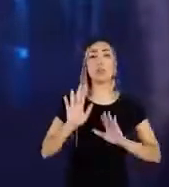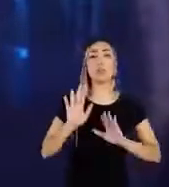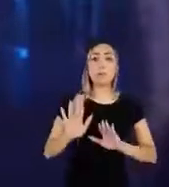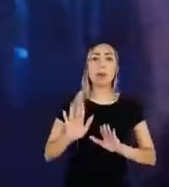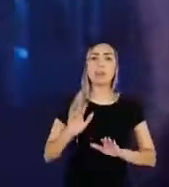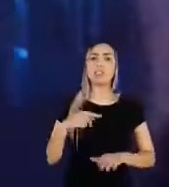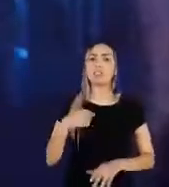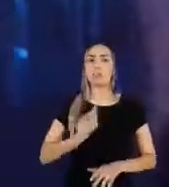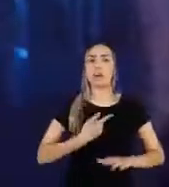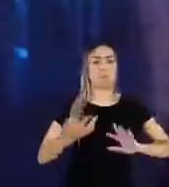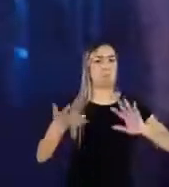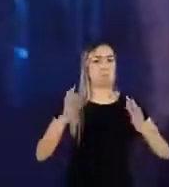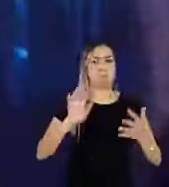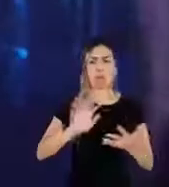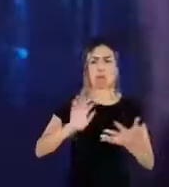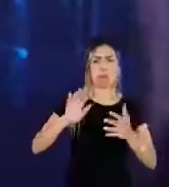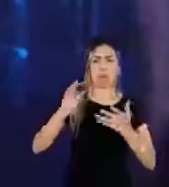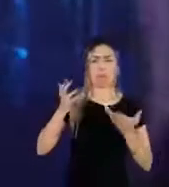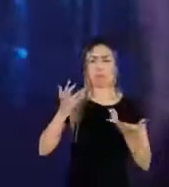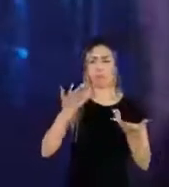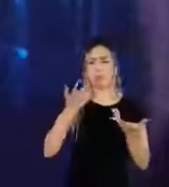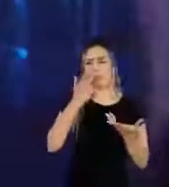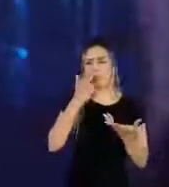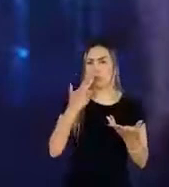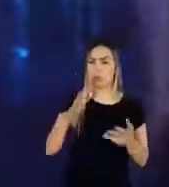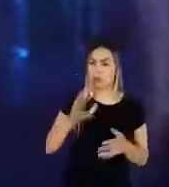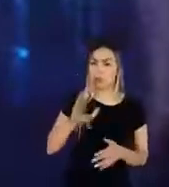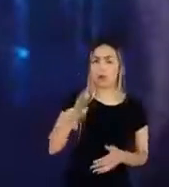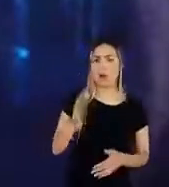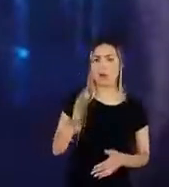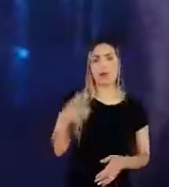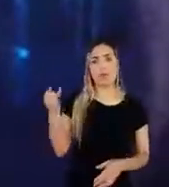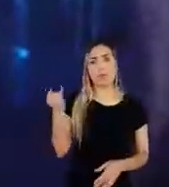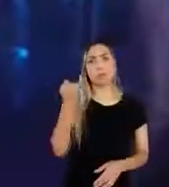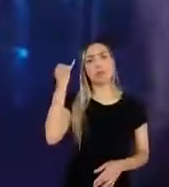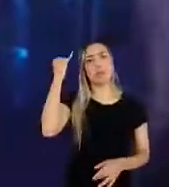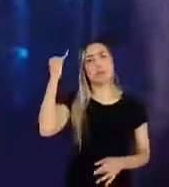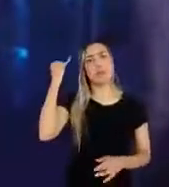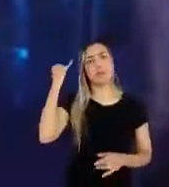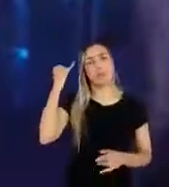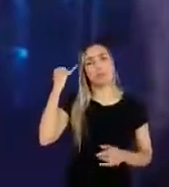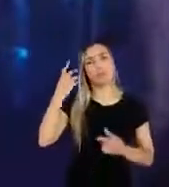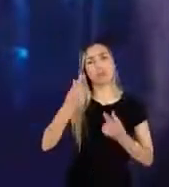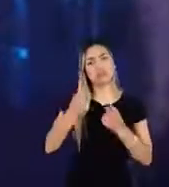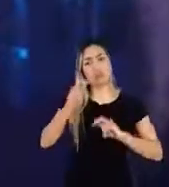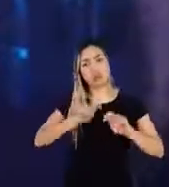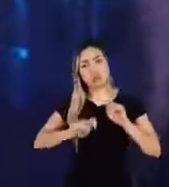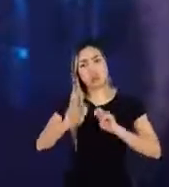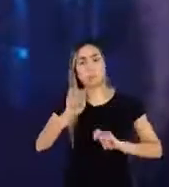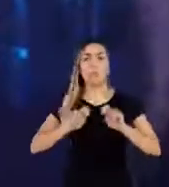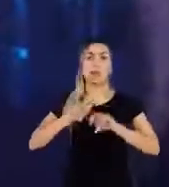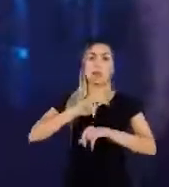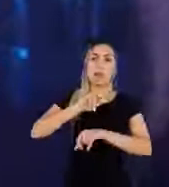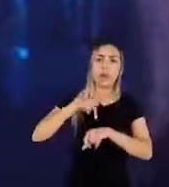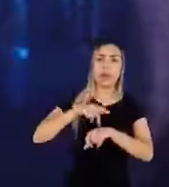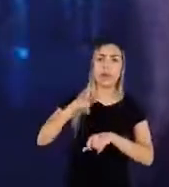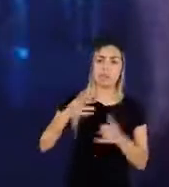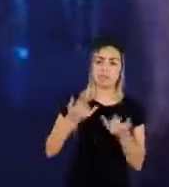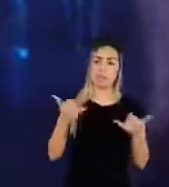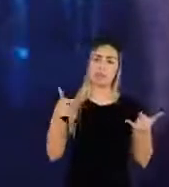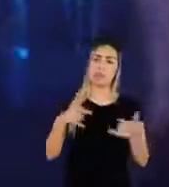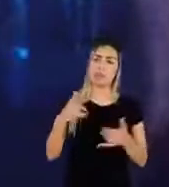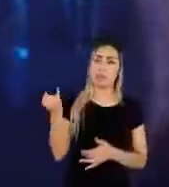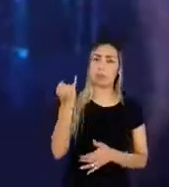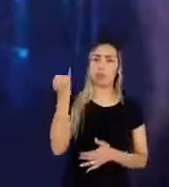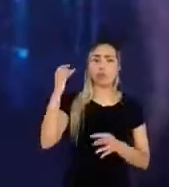distorção tão profundo num setor tão importante para a economia e para as pessoas do país como é o setor energético. Então,